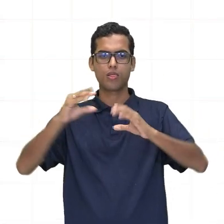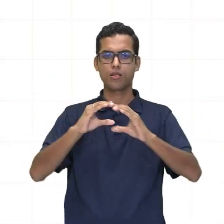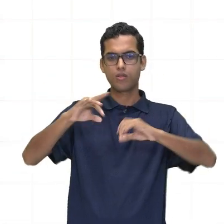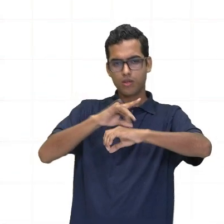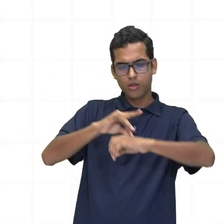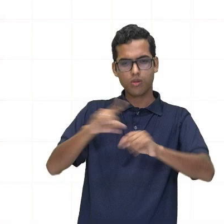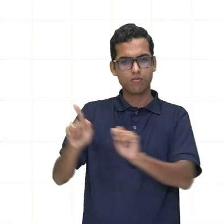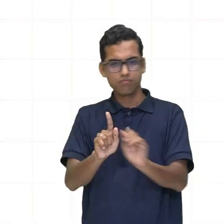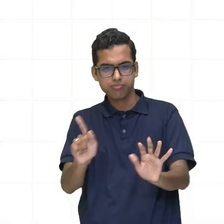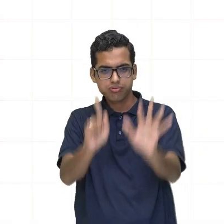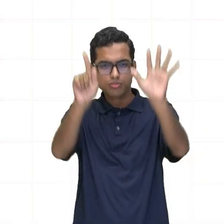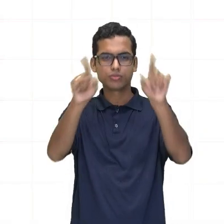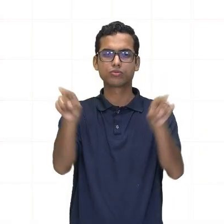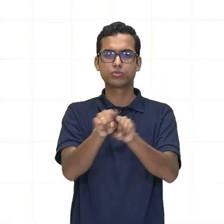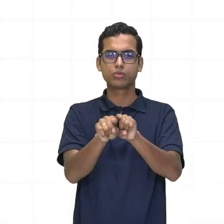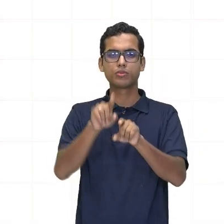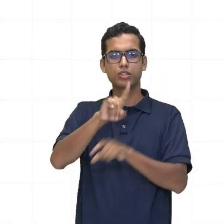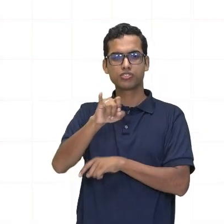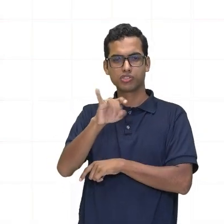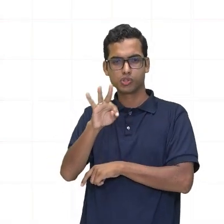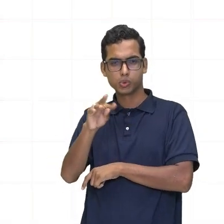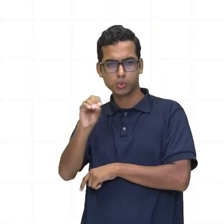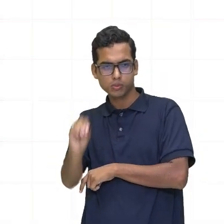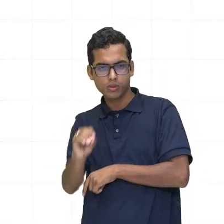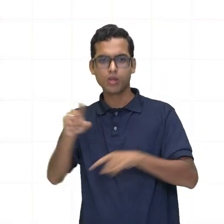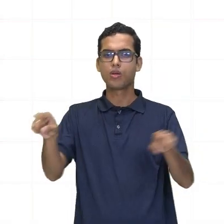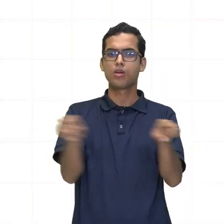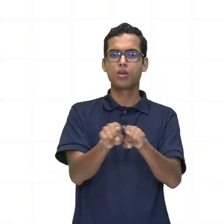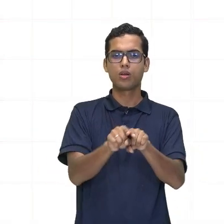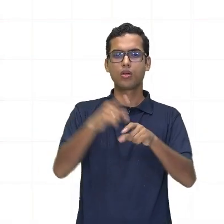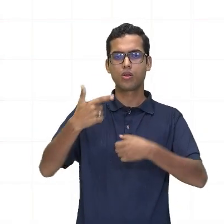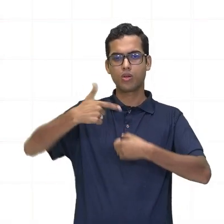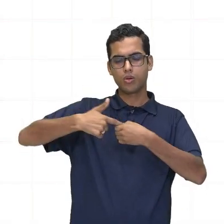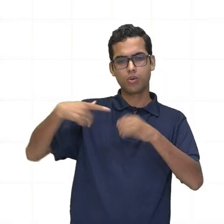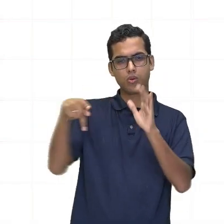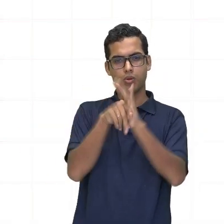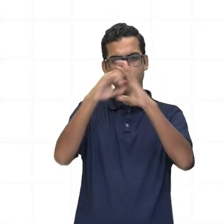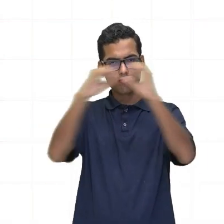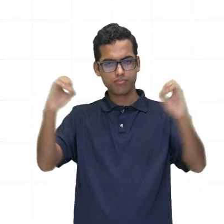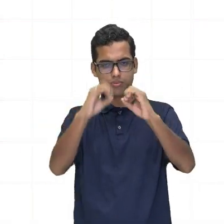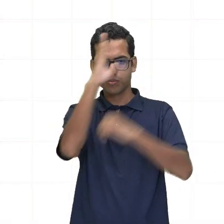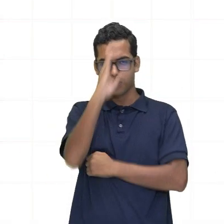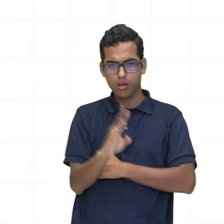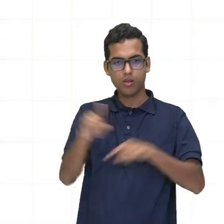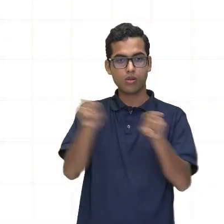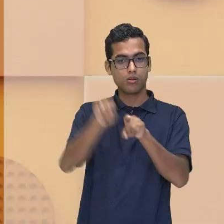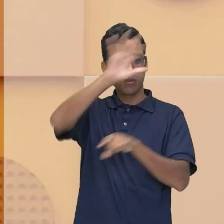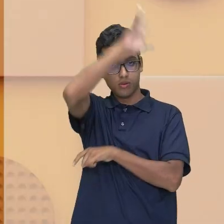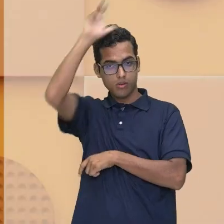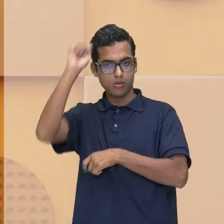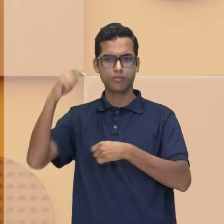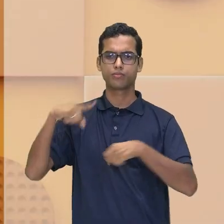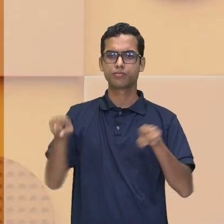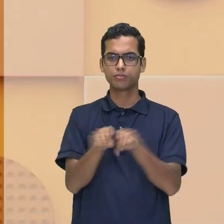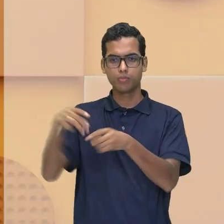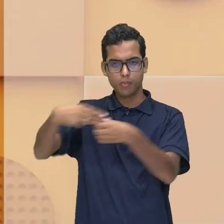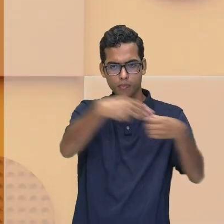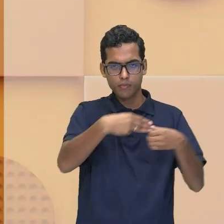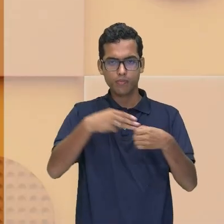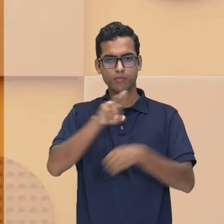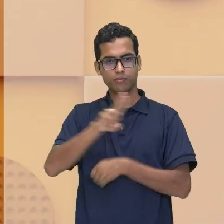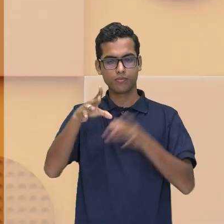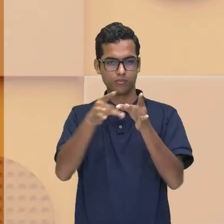o xisto betuminoso, e os combustíveis nucleares no Brasil, no Amazonas e no município. Então, esse é o